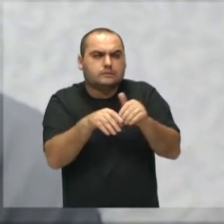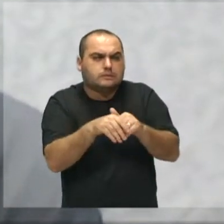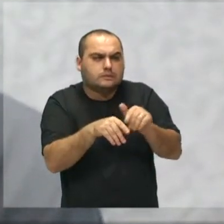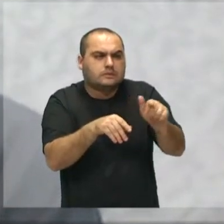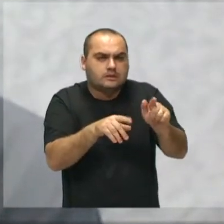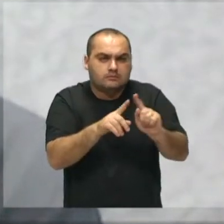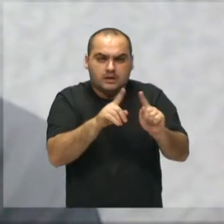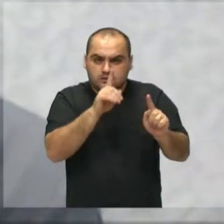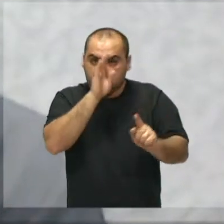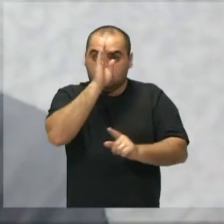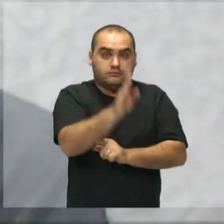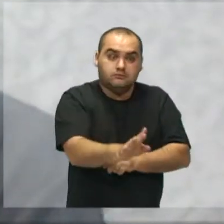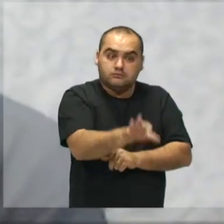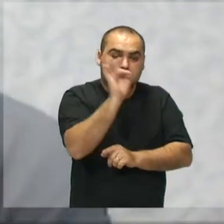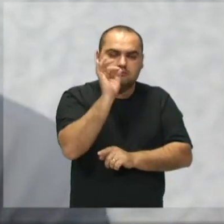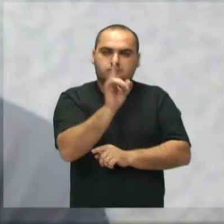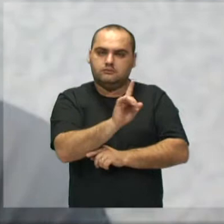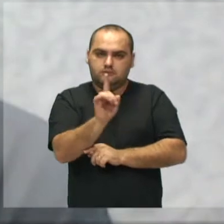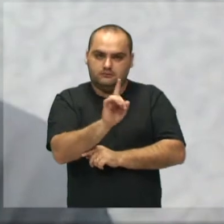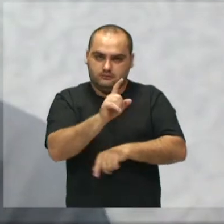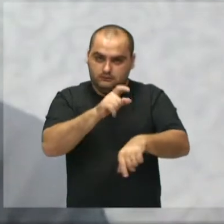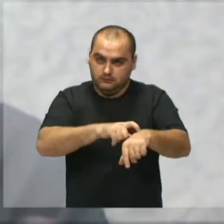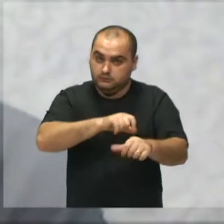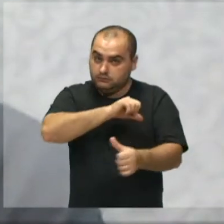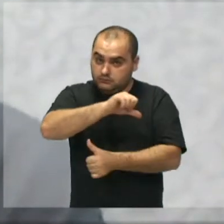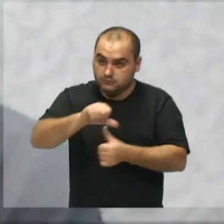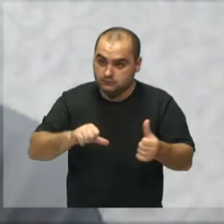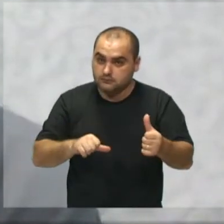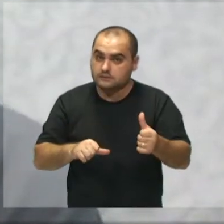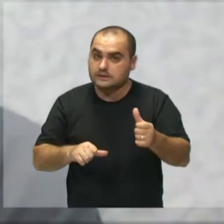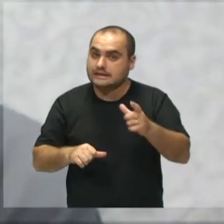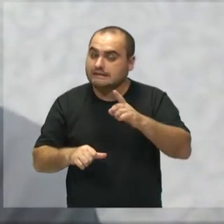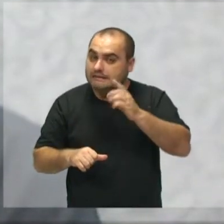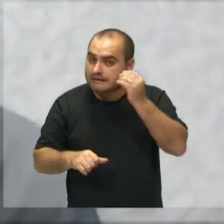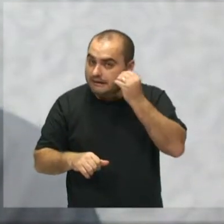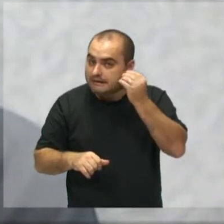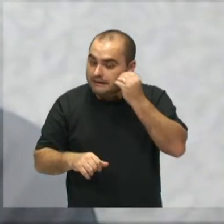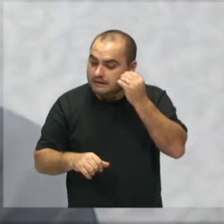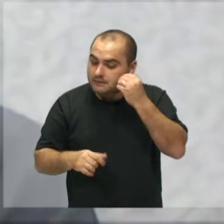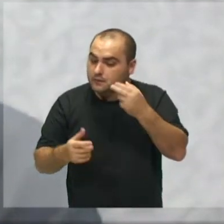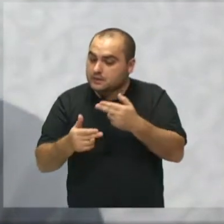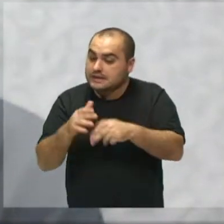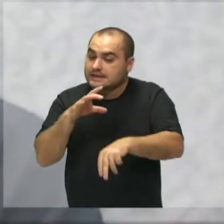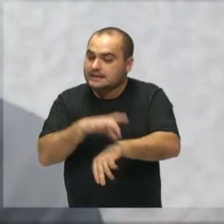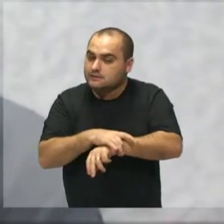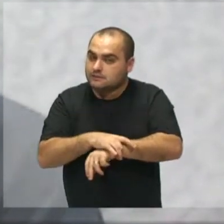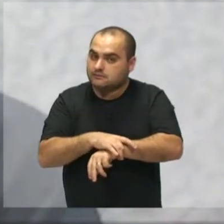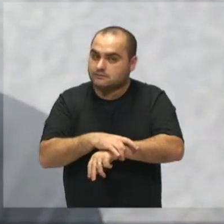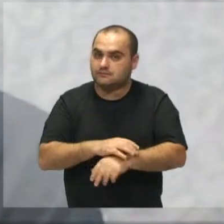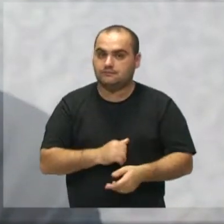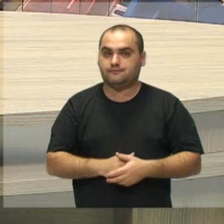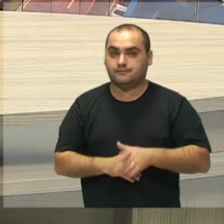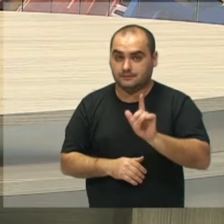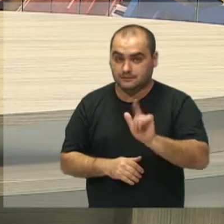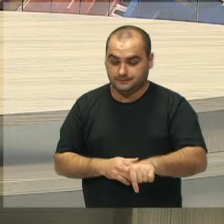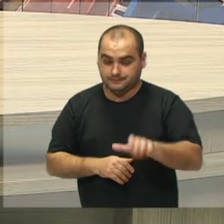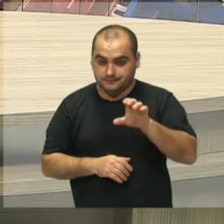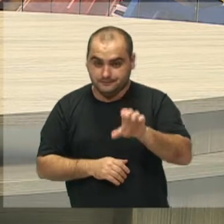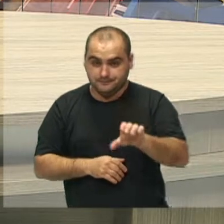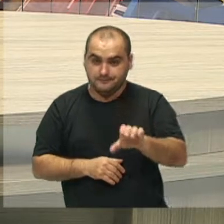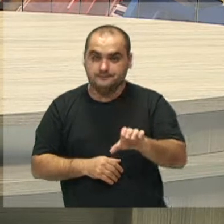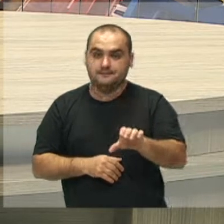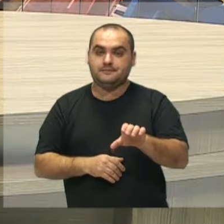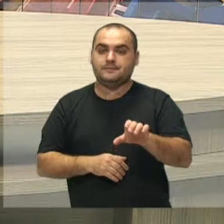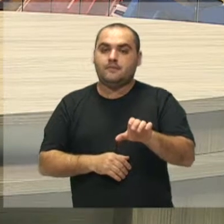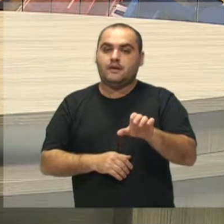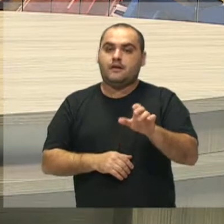Nesse momento da transição, nós estamos à procura de um ponto seguro na política. É isso que nos move a